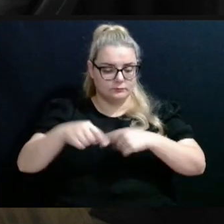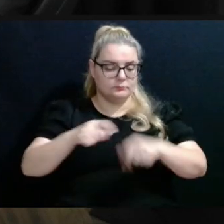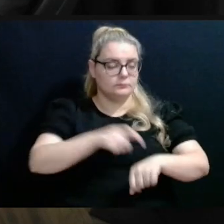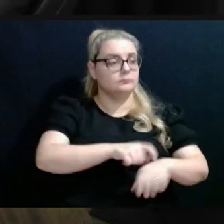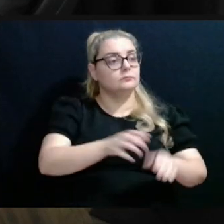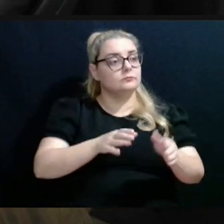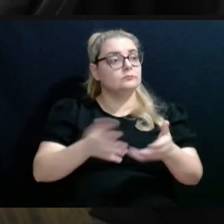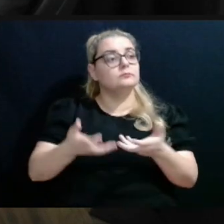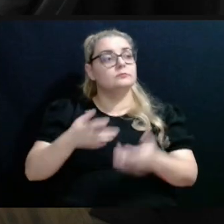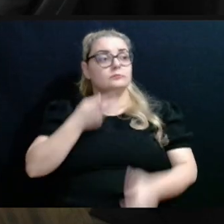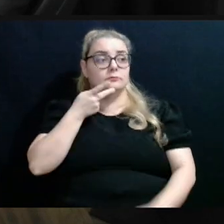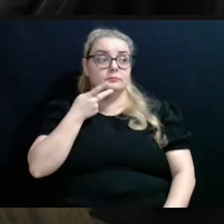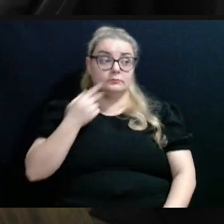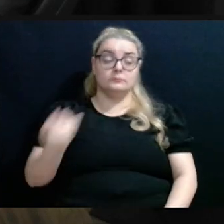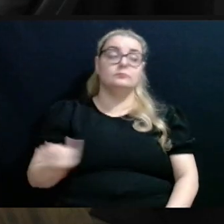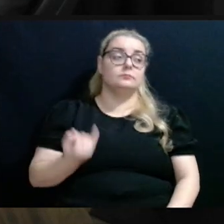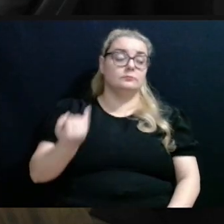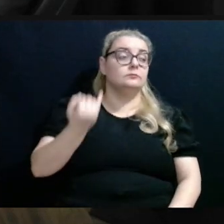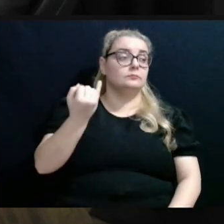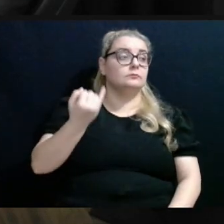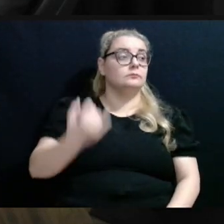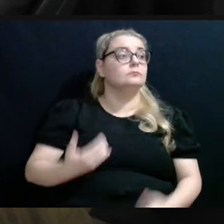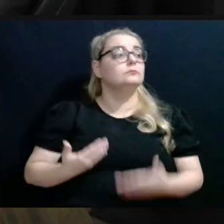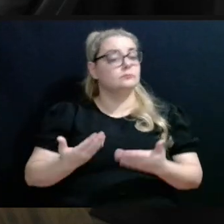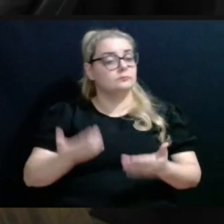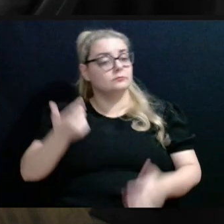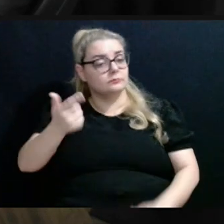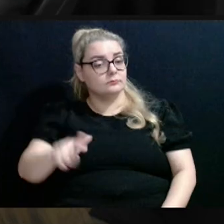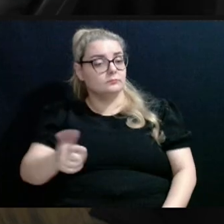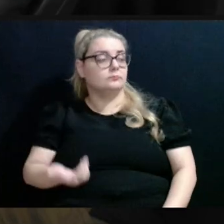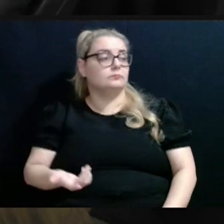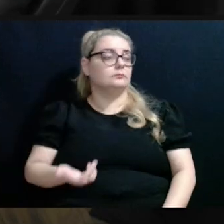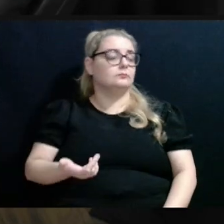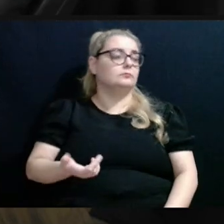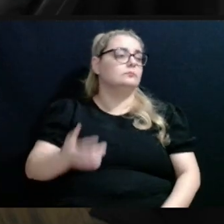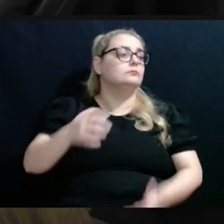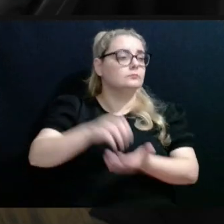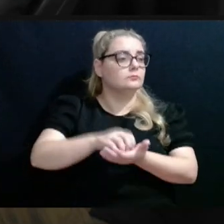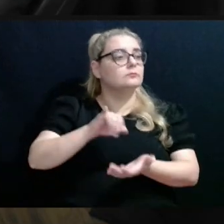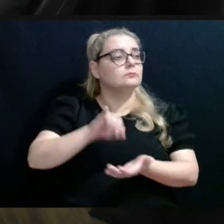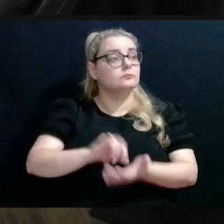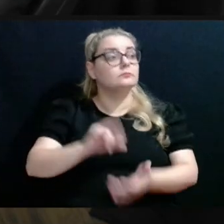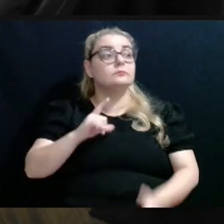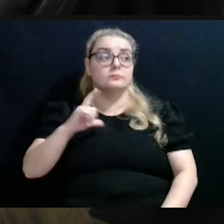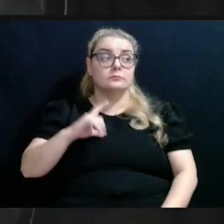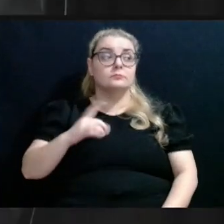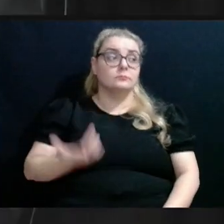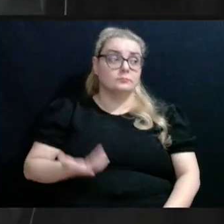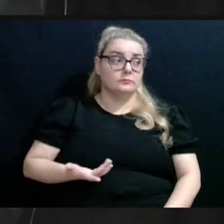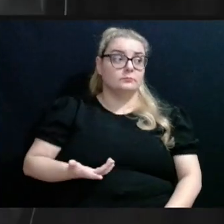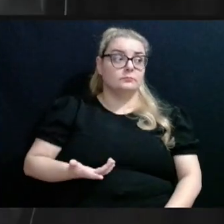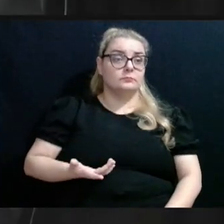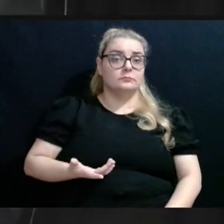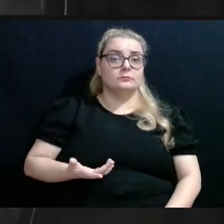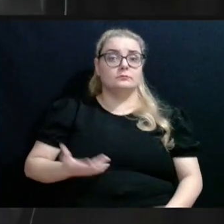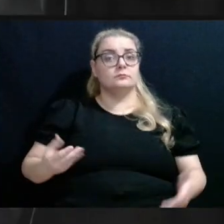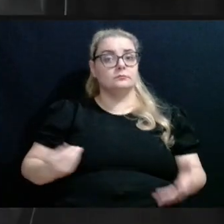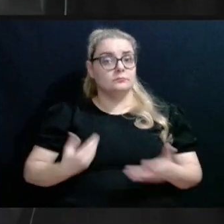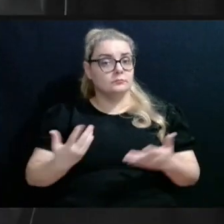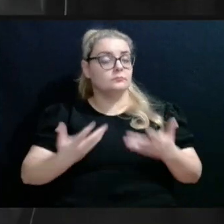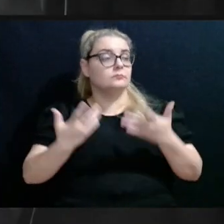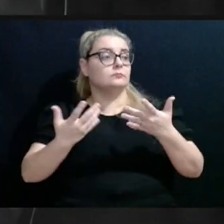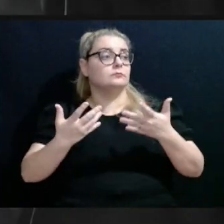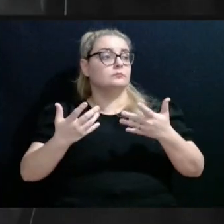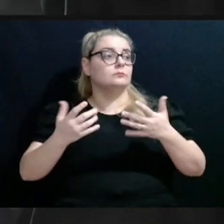falasse da importância de darmos continuidade a que o centro tenha aí essa vida naqueles